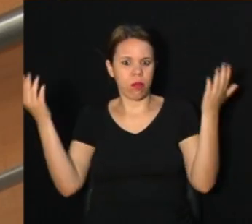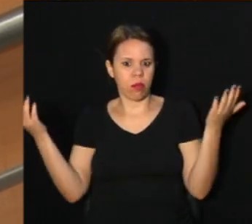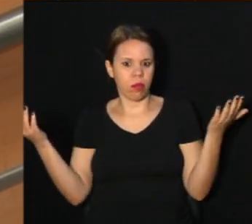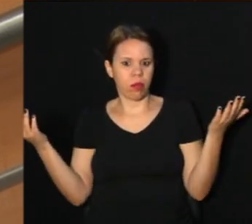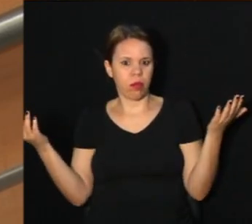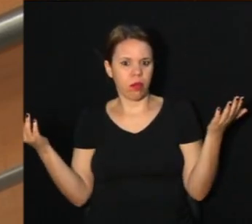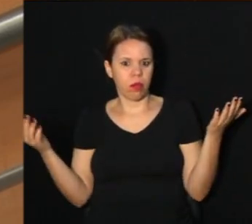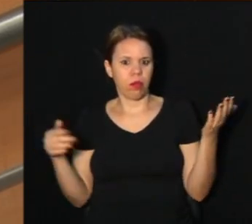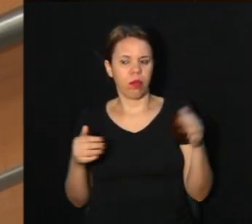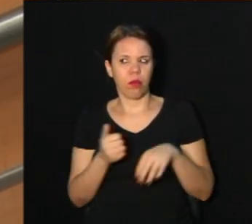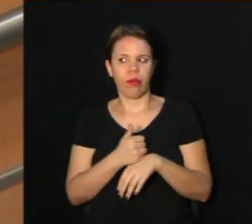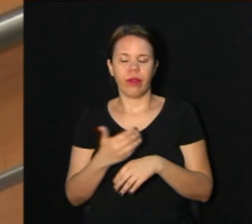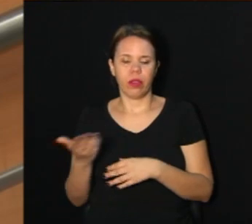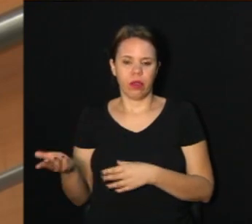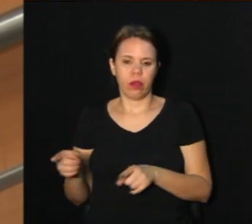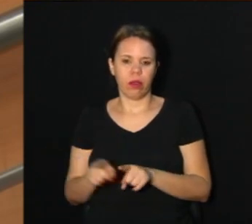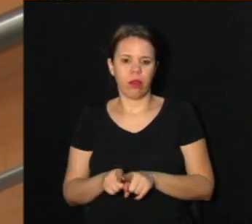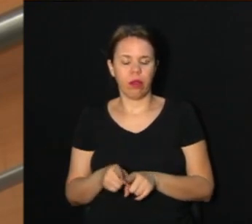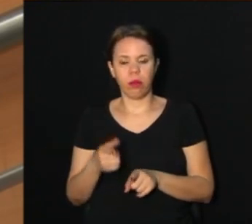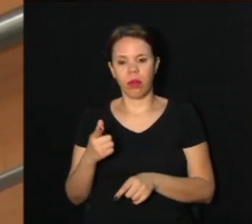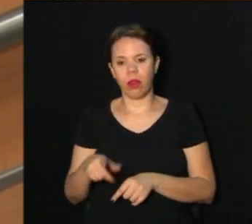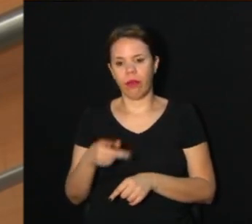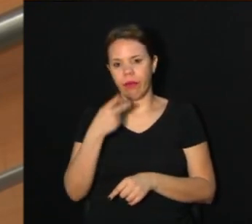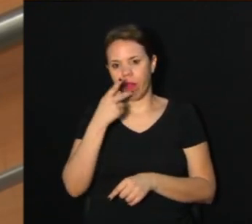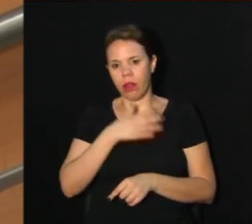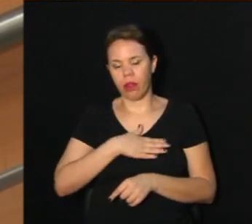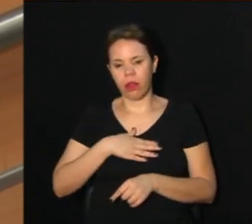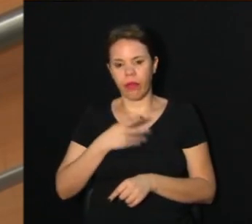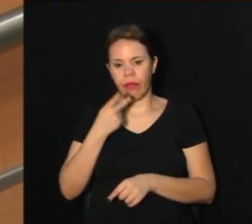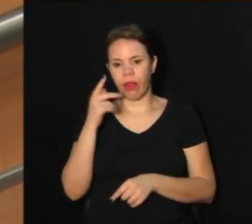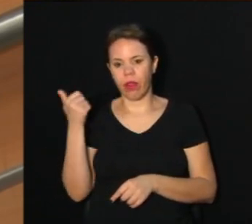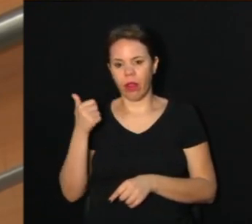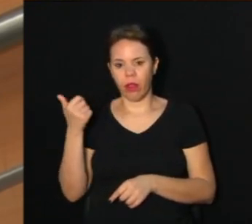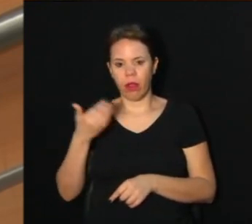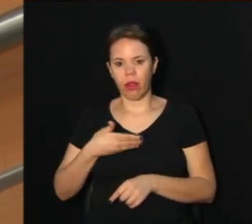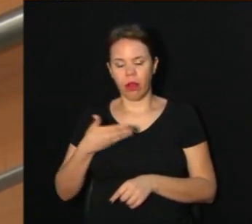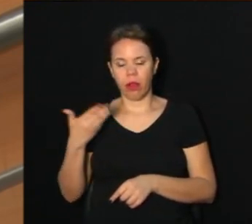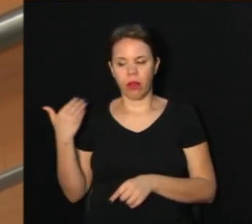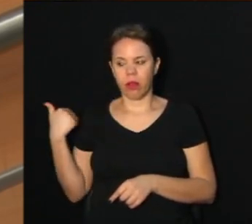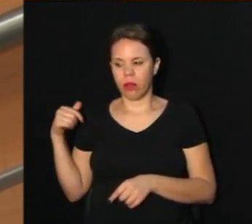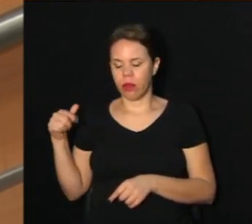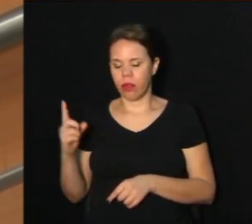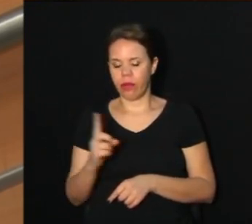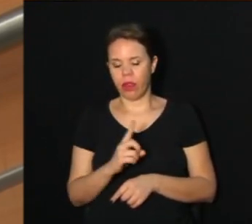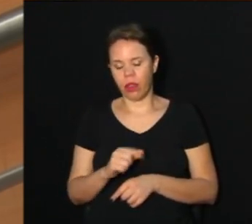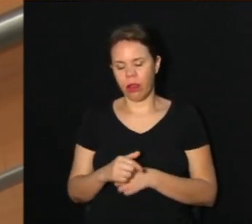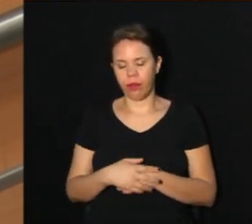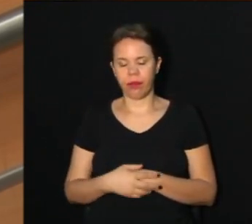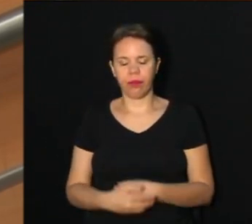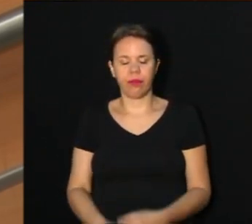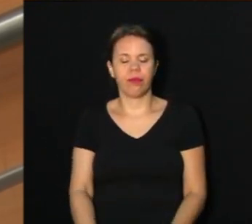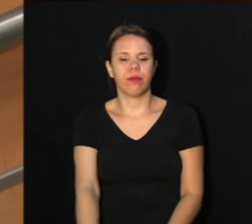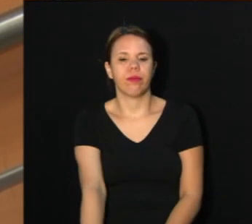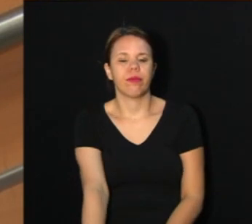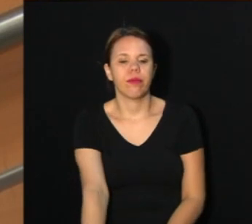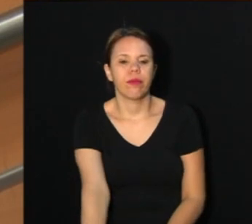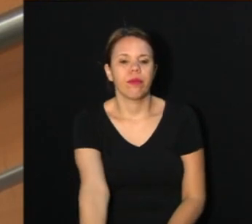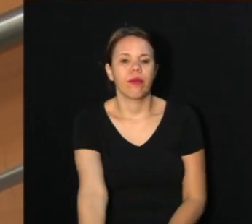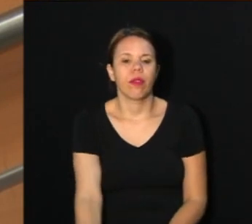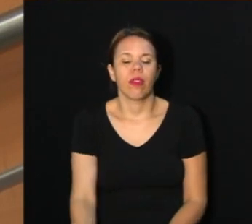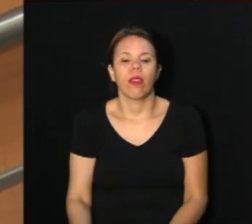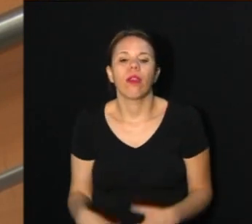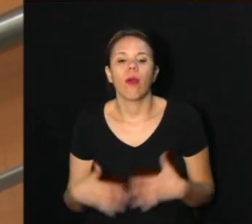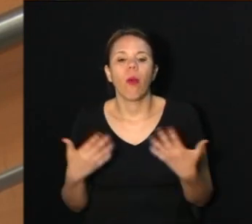Gostaria também de repicar, assim, em cima do que falou o meu antecessor aqui, quanto a